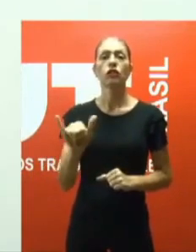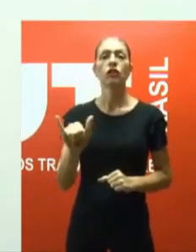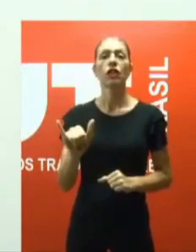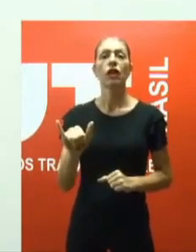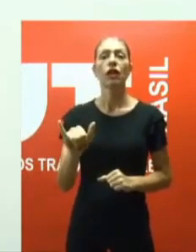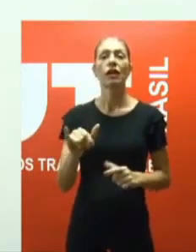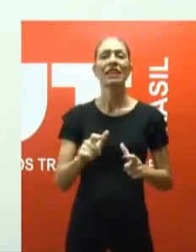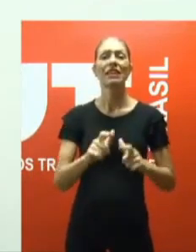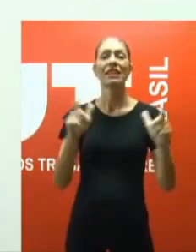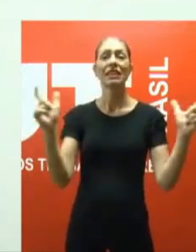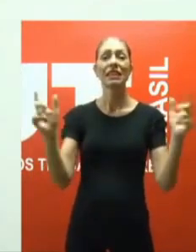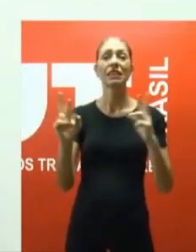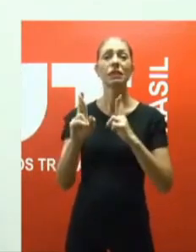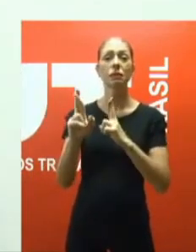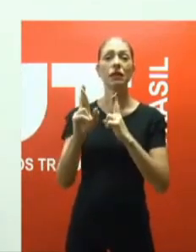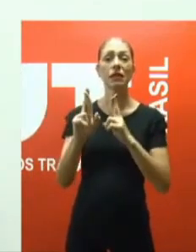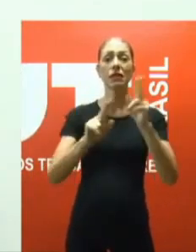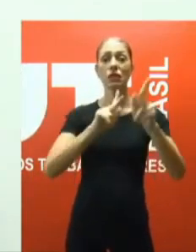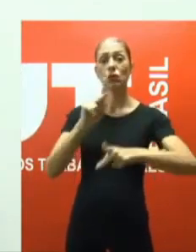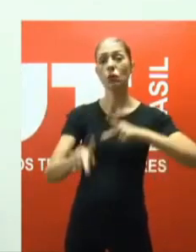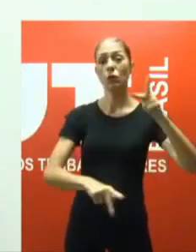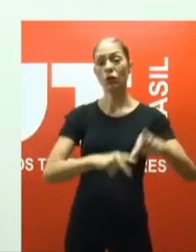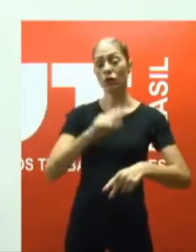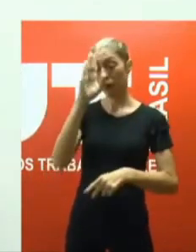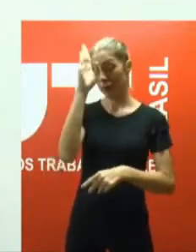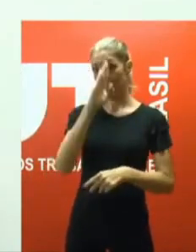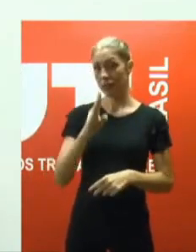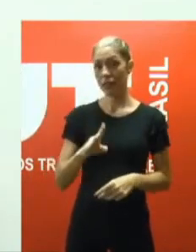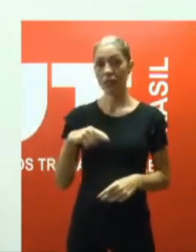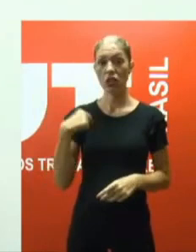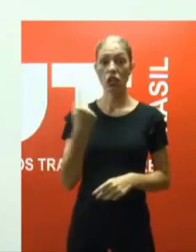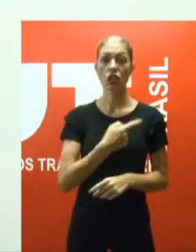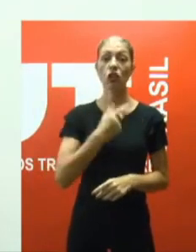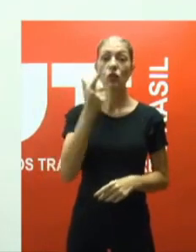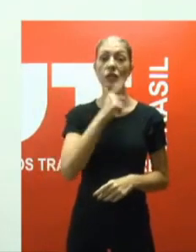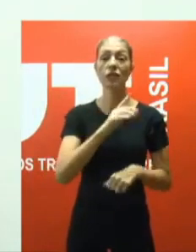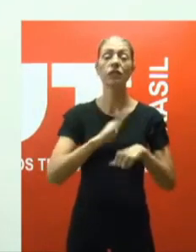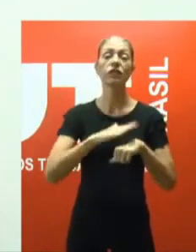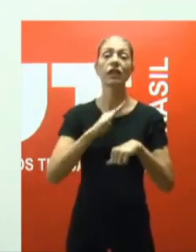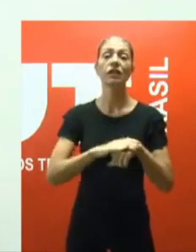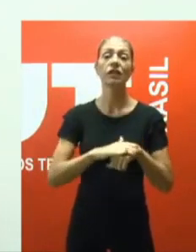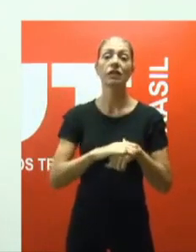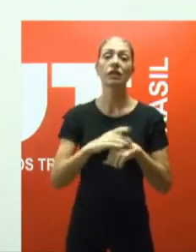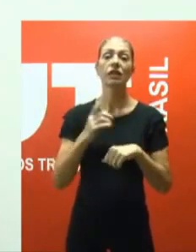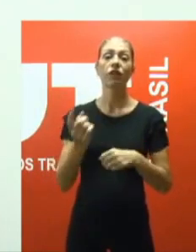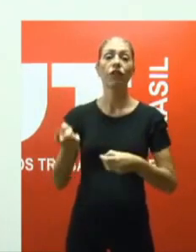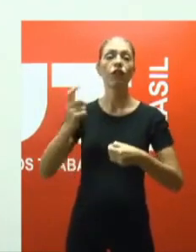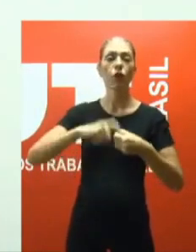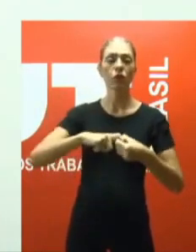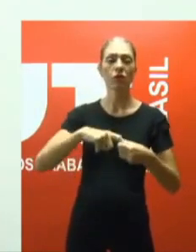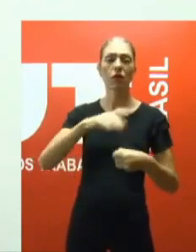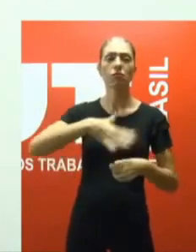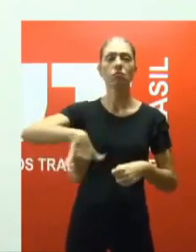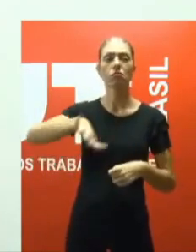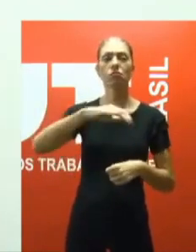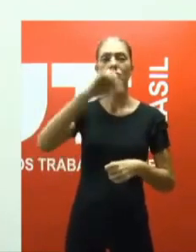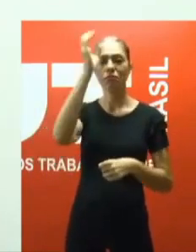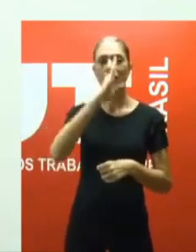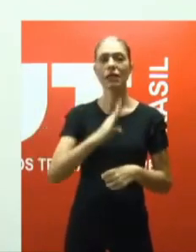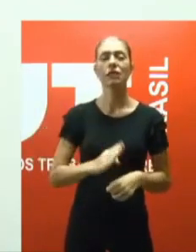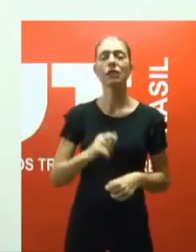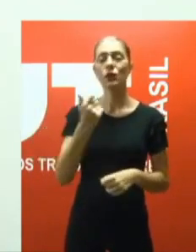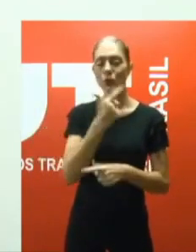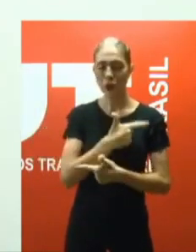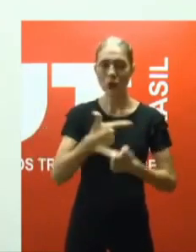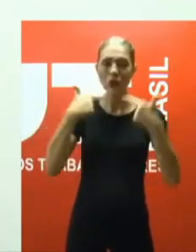a grande esperança do povo brasileiro é que a gente possa fazer ele voltar a sorrir outra vez. Agora, vamos